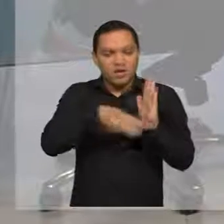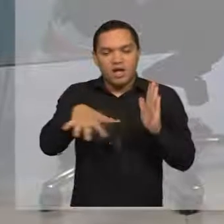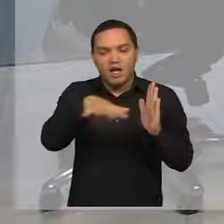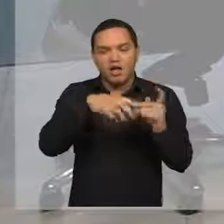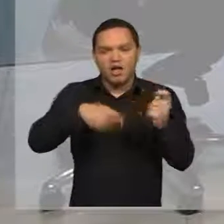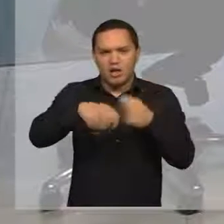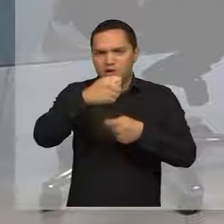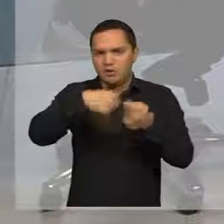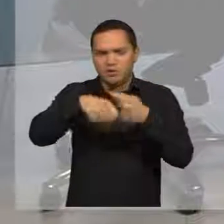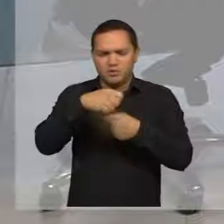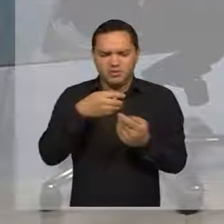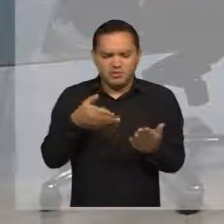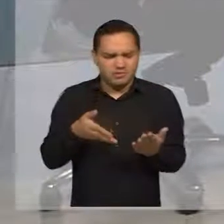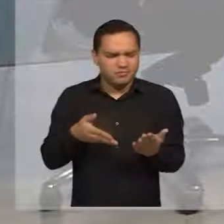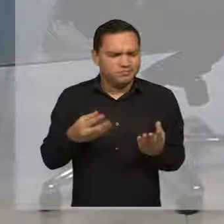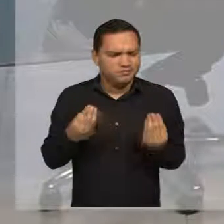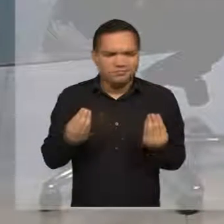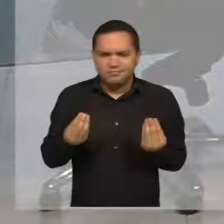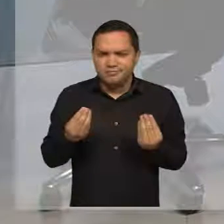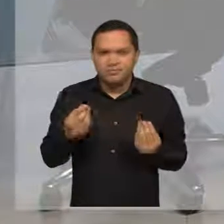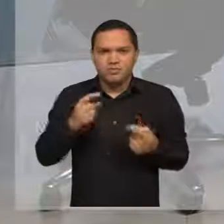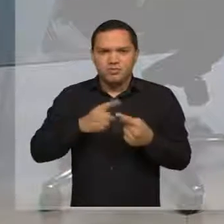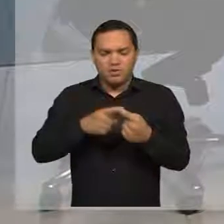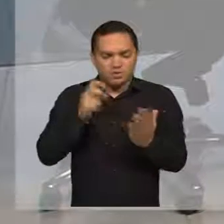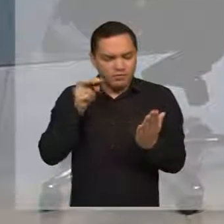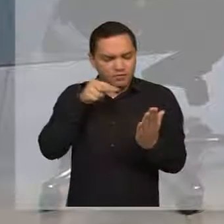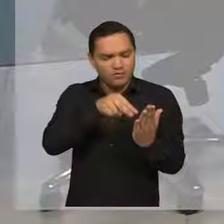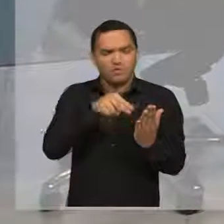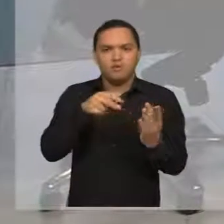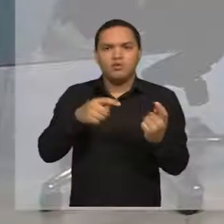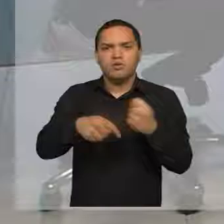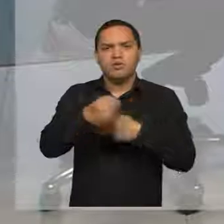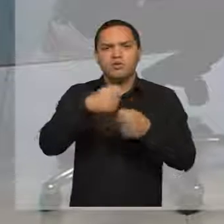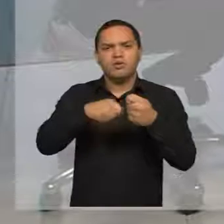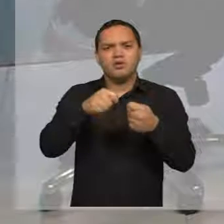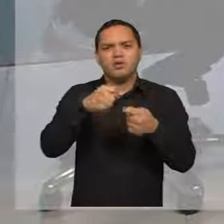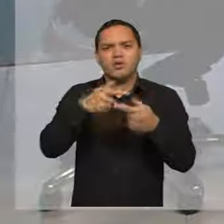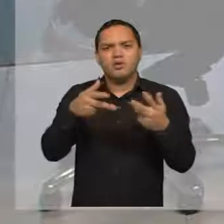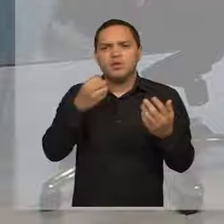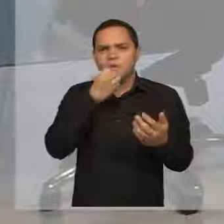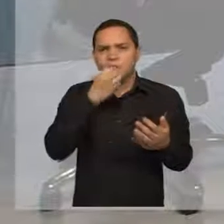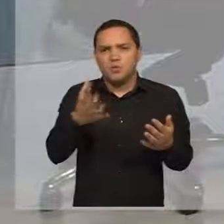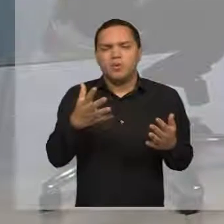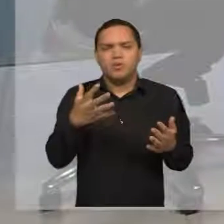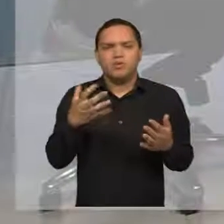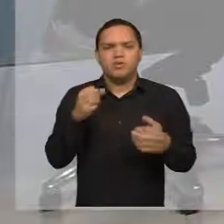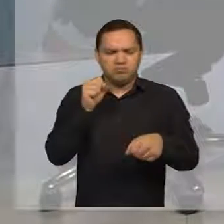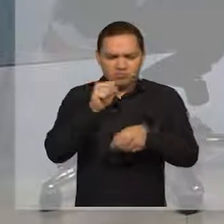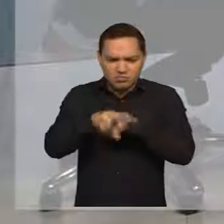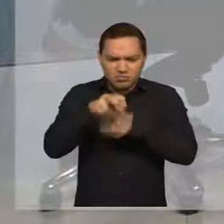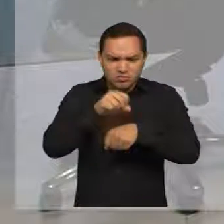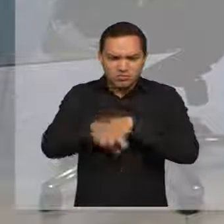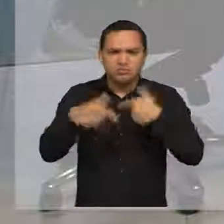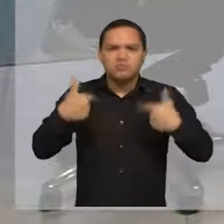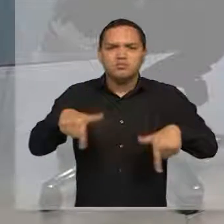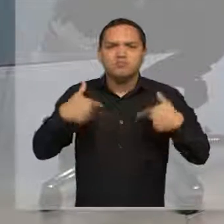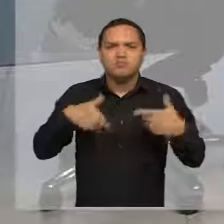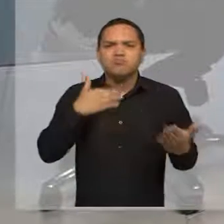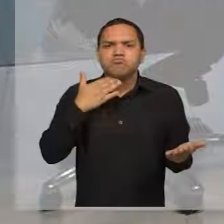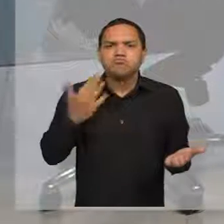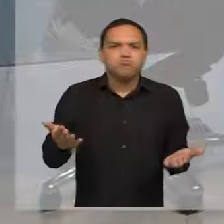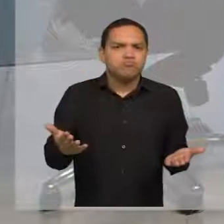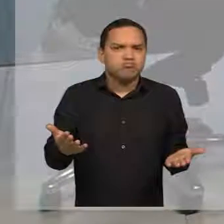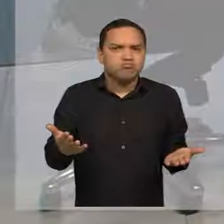né? Porque quando você verifica lá o que é que a gente poderia extrair de possibilidade de geração de emprego.